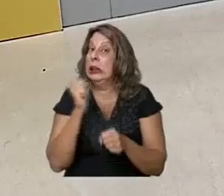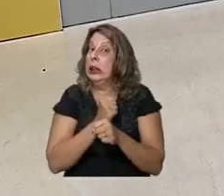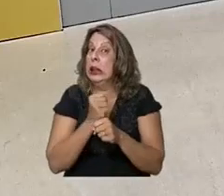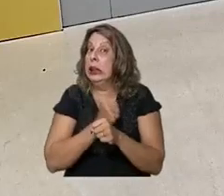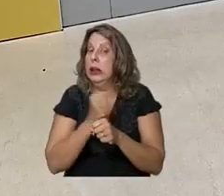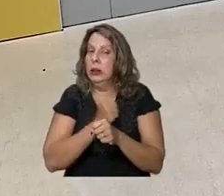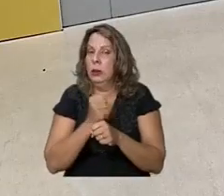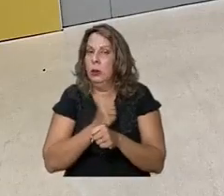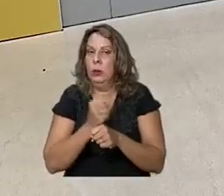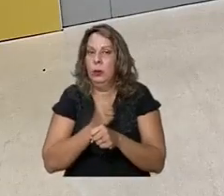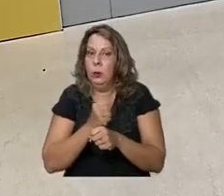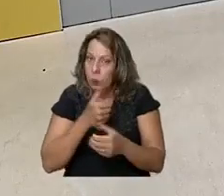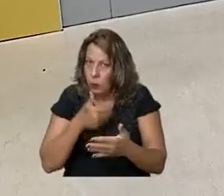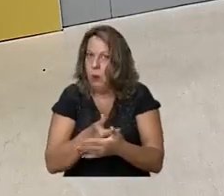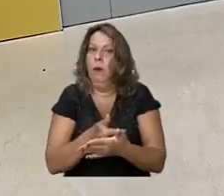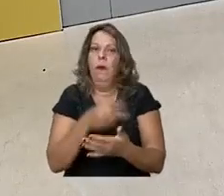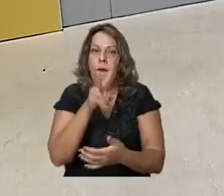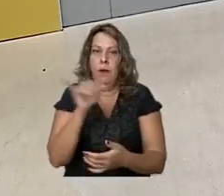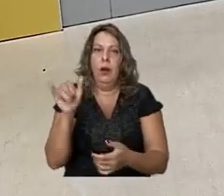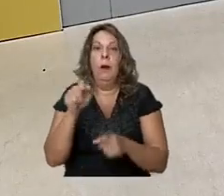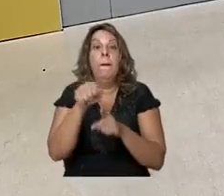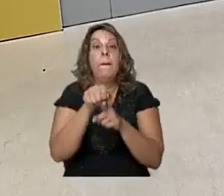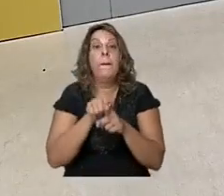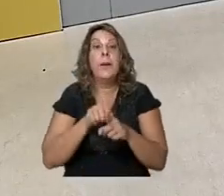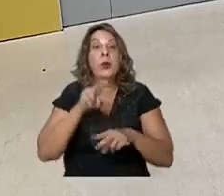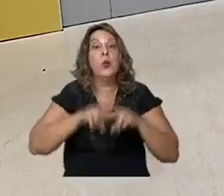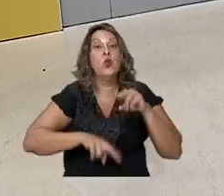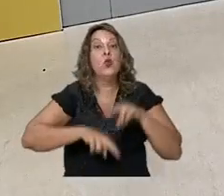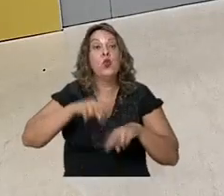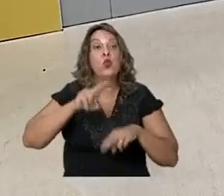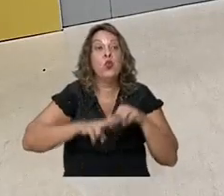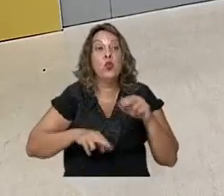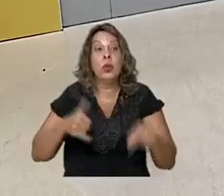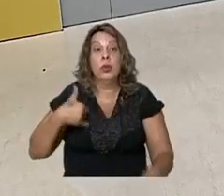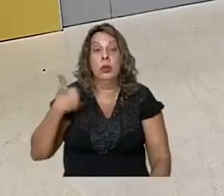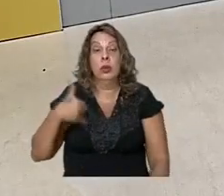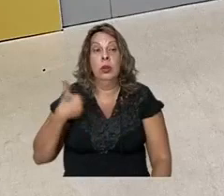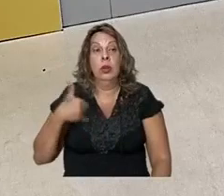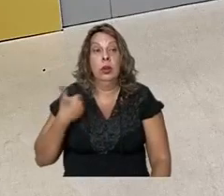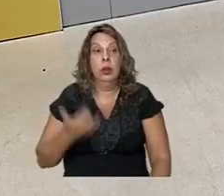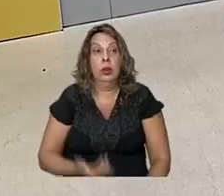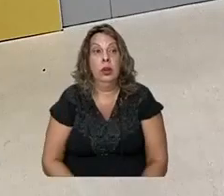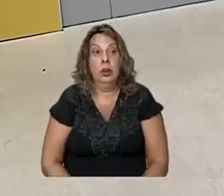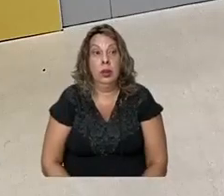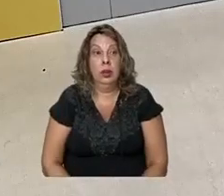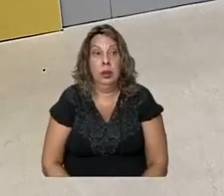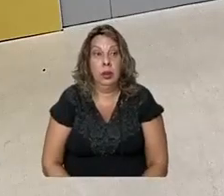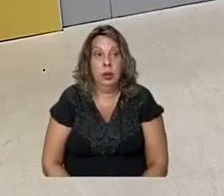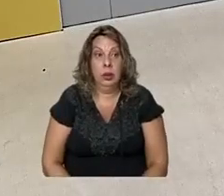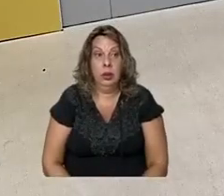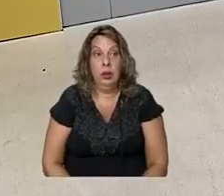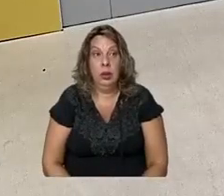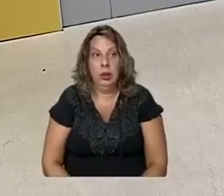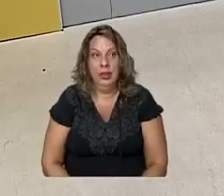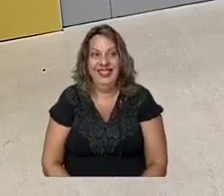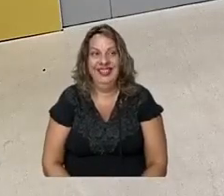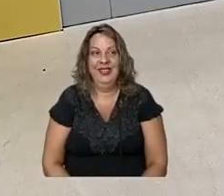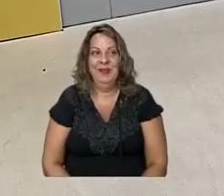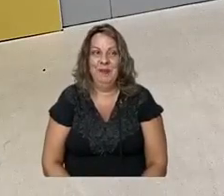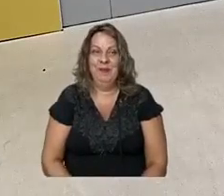anos! Já, já! Mês de junho, aniversário, gente, mês de junho. Gente, e eu 28 anos, porque, né, com 18 anos, que